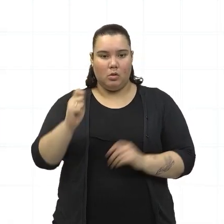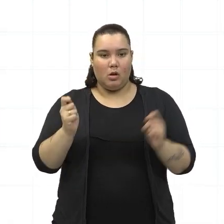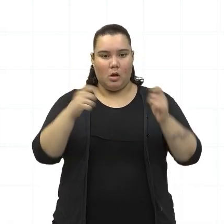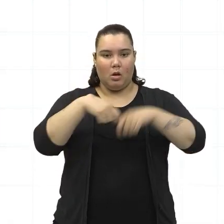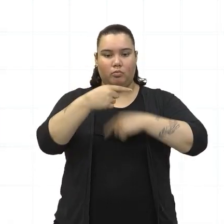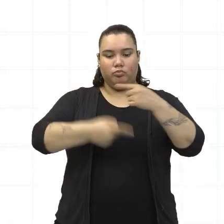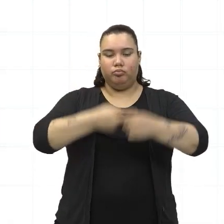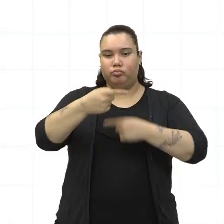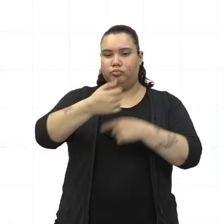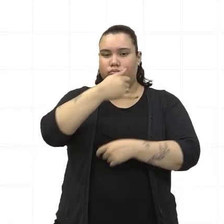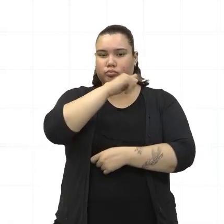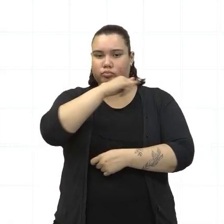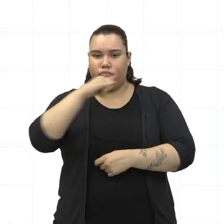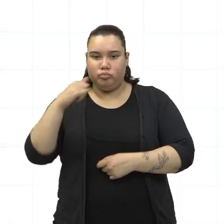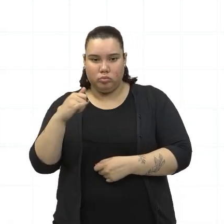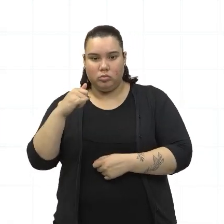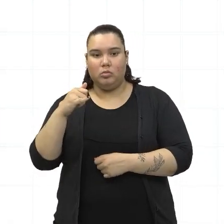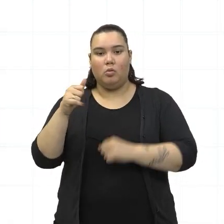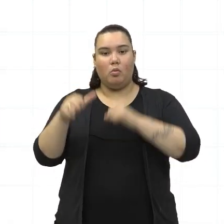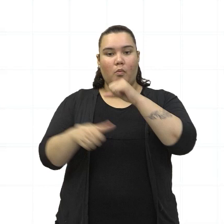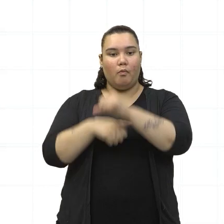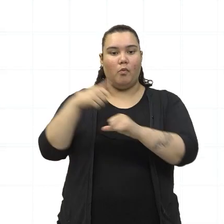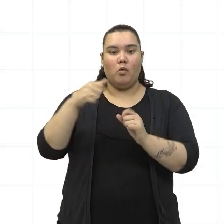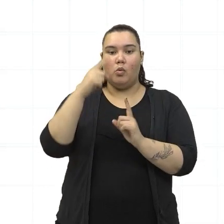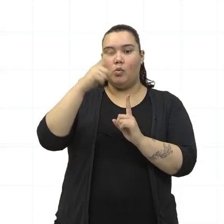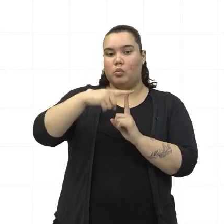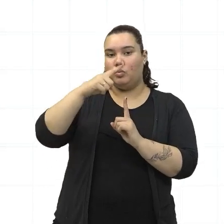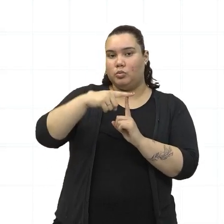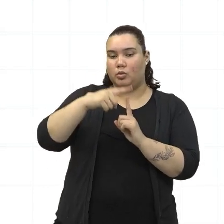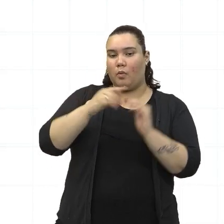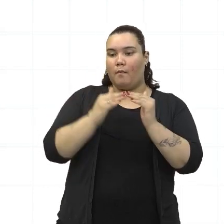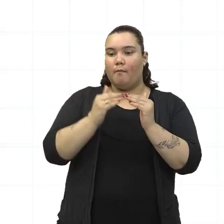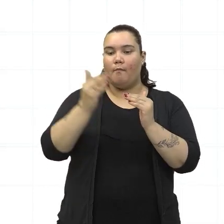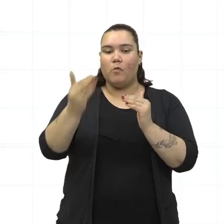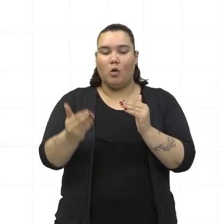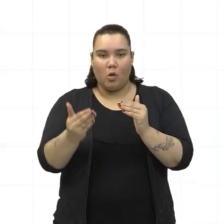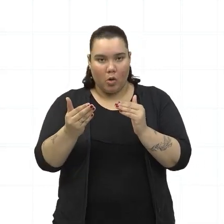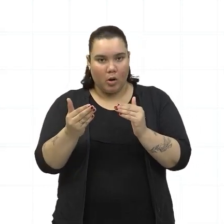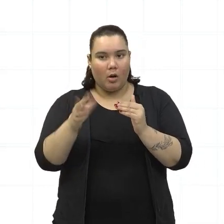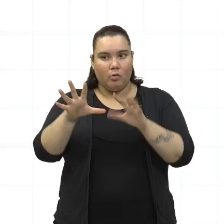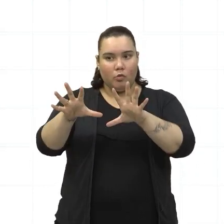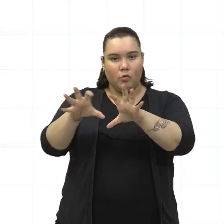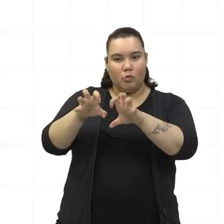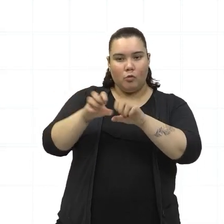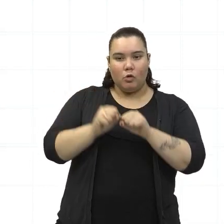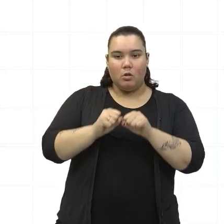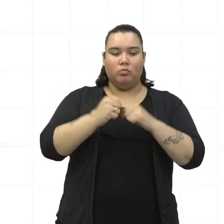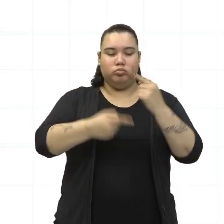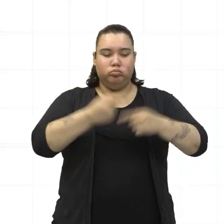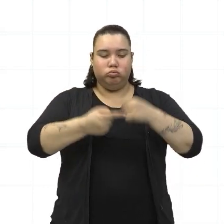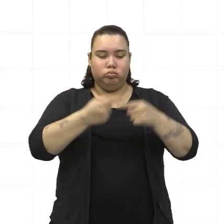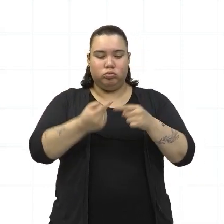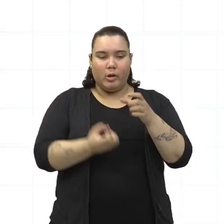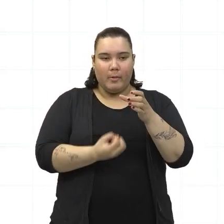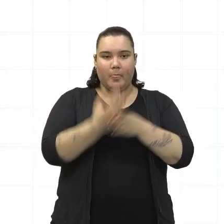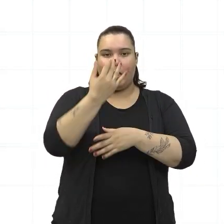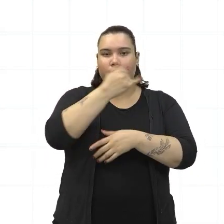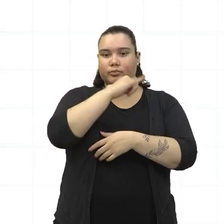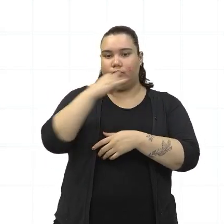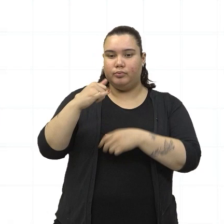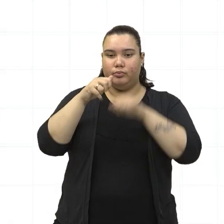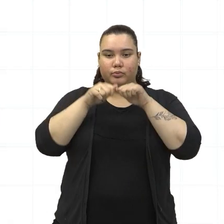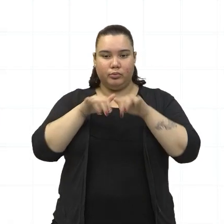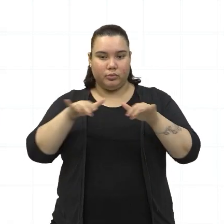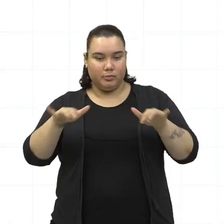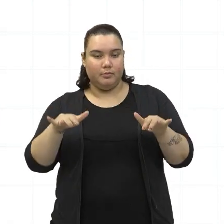converter a energia mecânica proveniente de alguma força motriz externa em energia elétrica. Então, o que a gente está